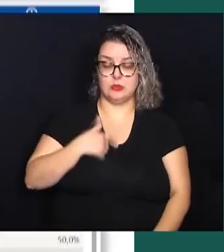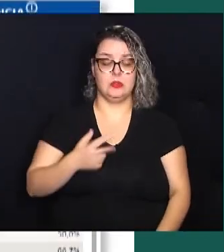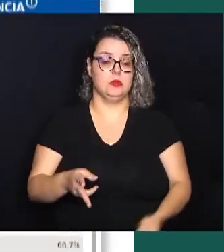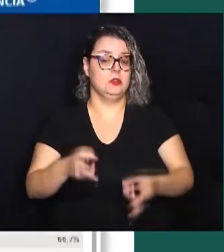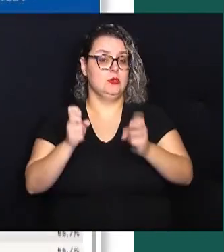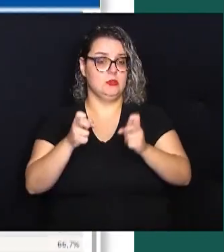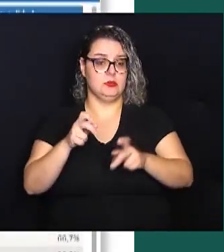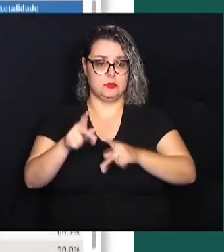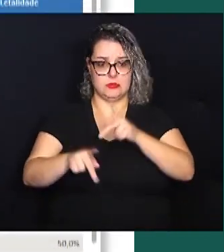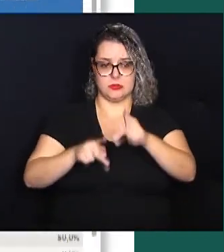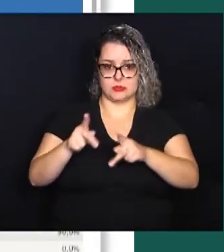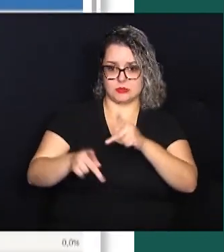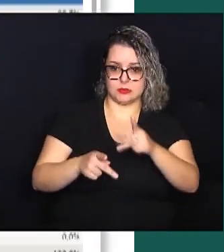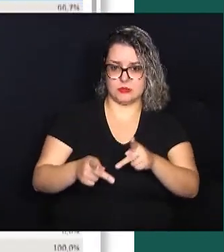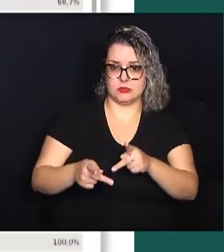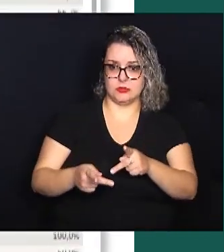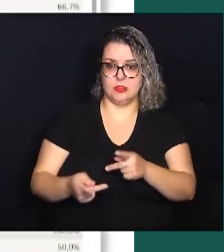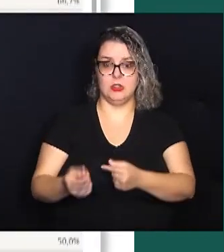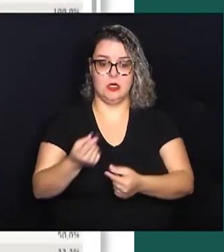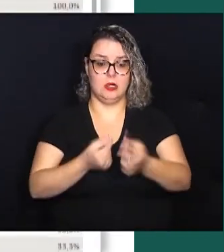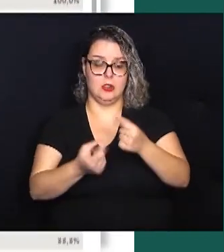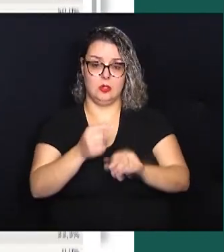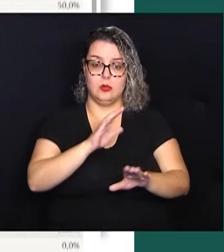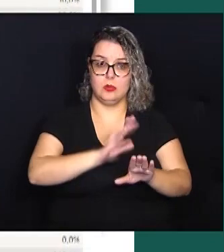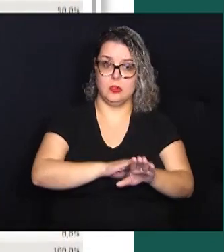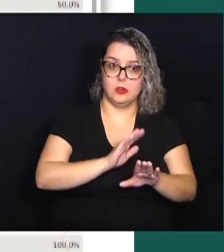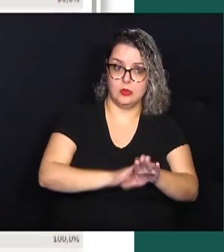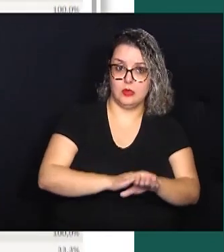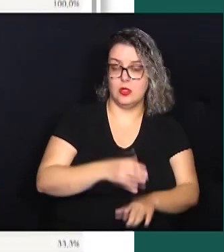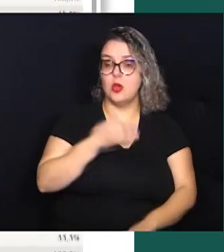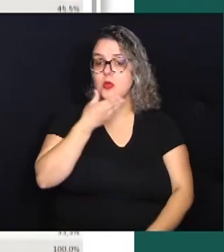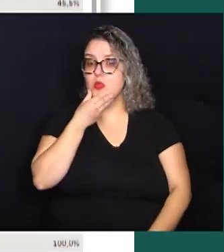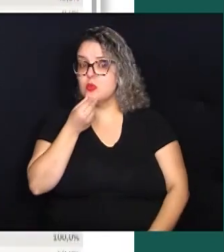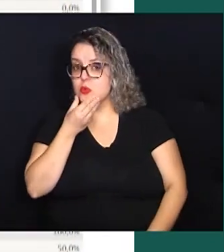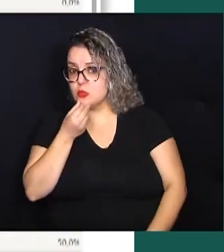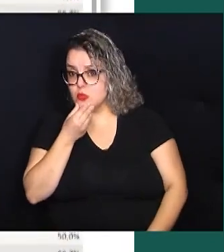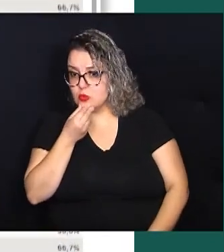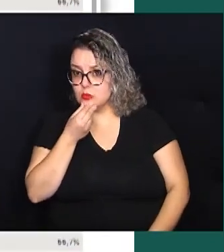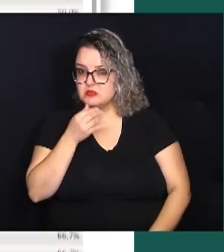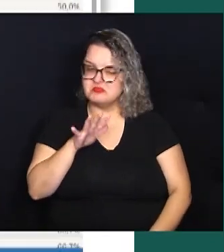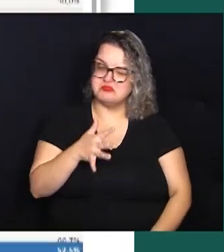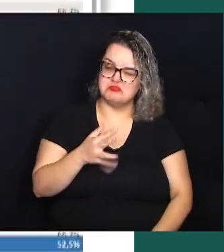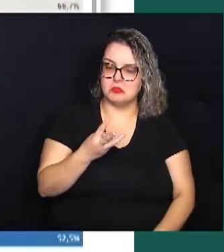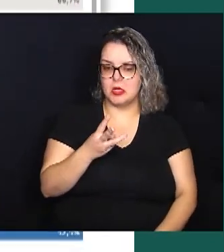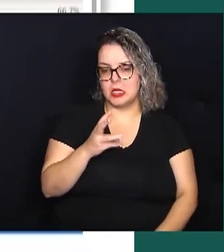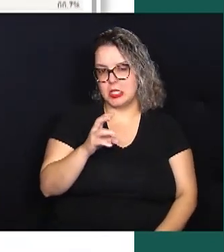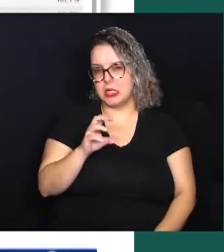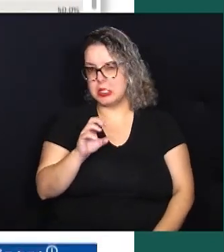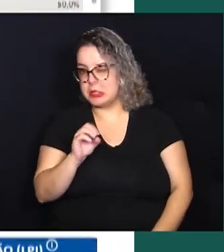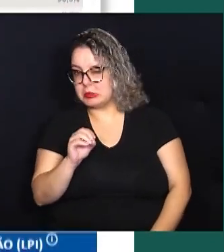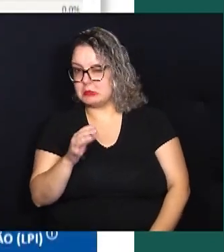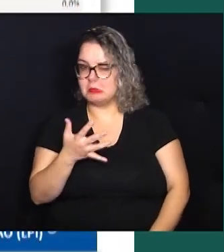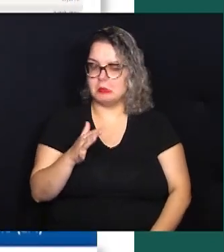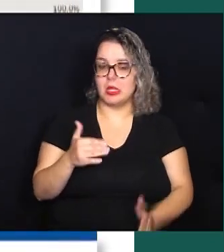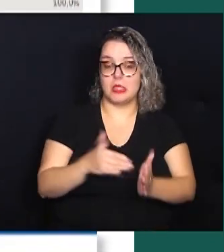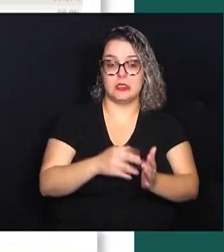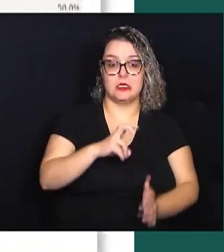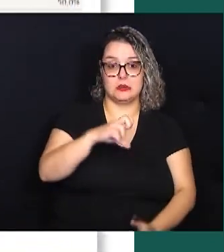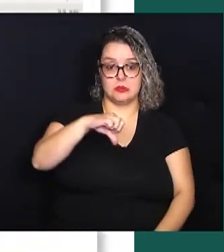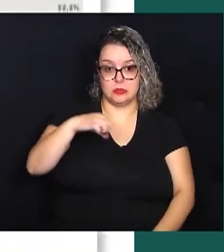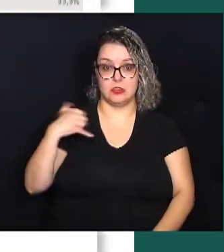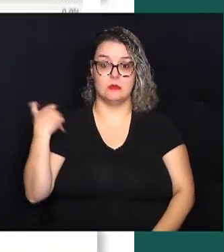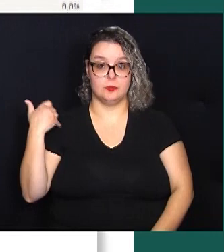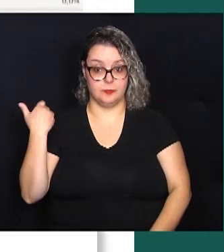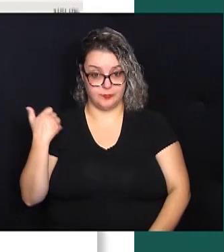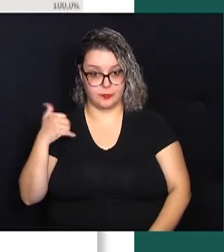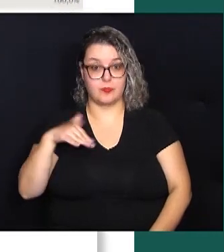população economicamente ativa e do sexo masculino, então na faixa dos 30 até 59 anos, são os casos